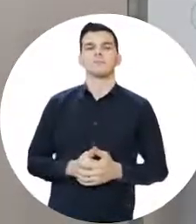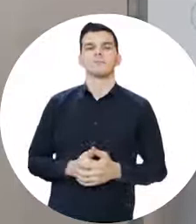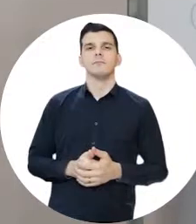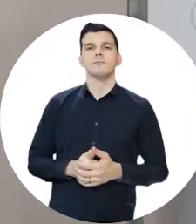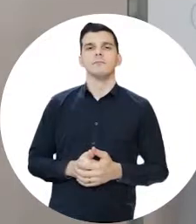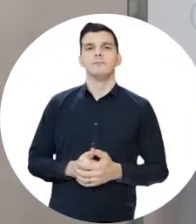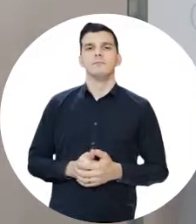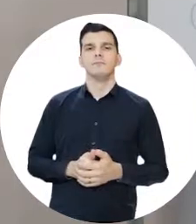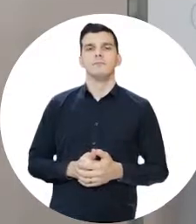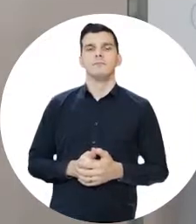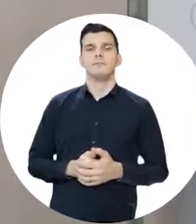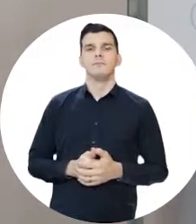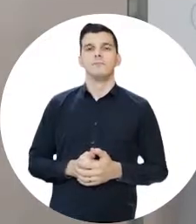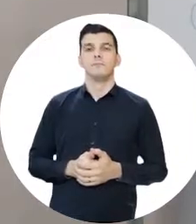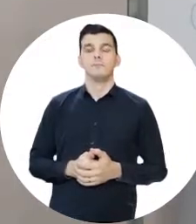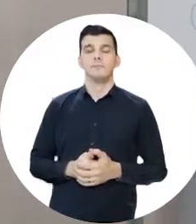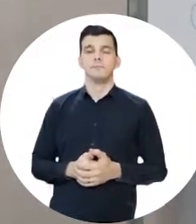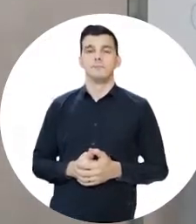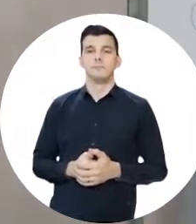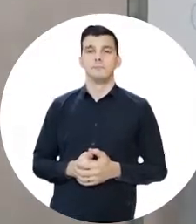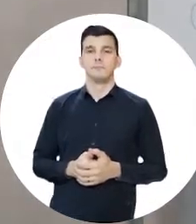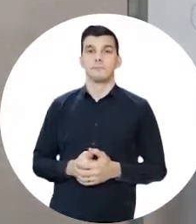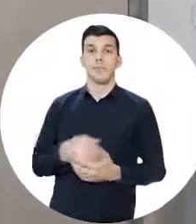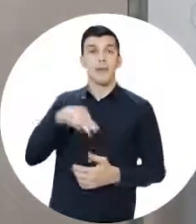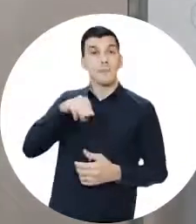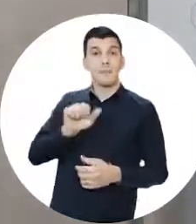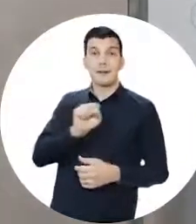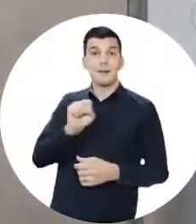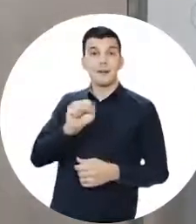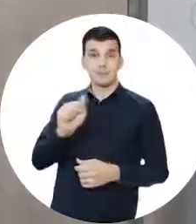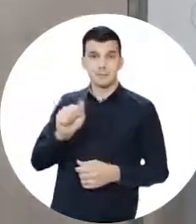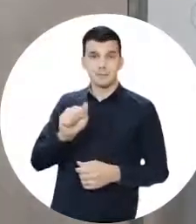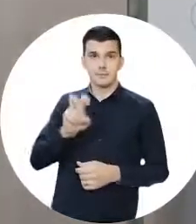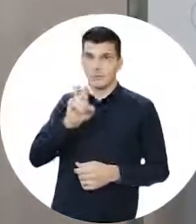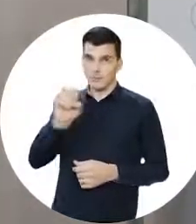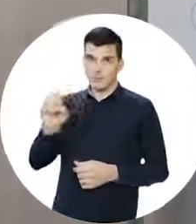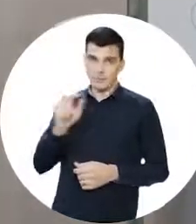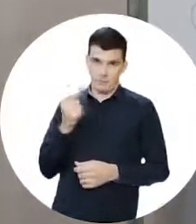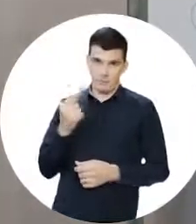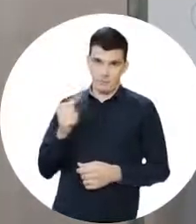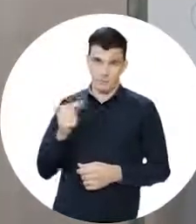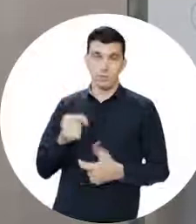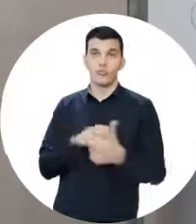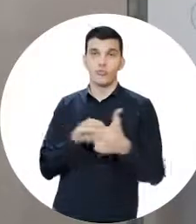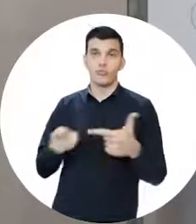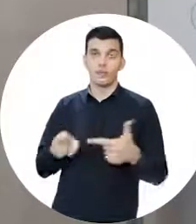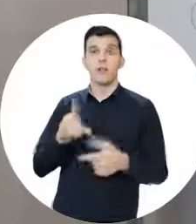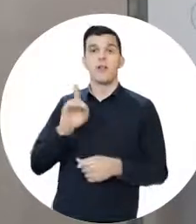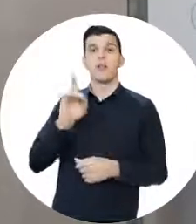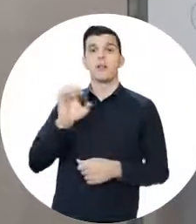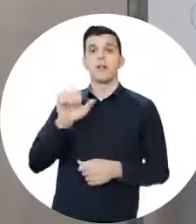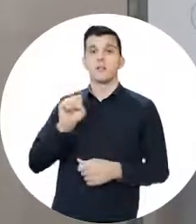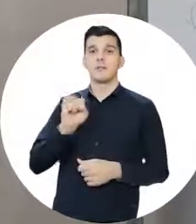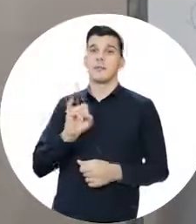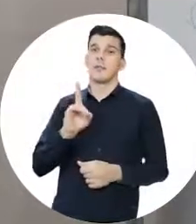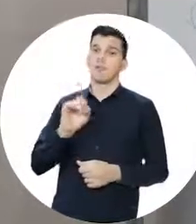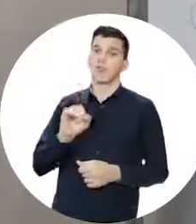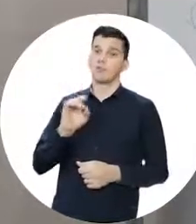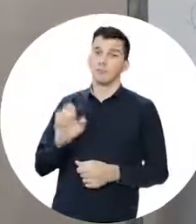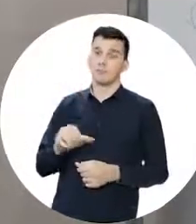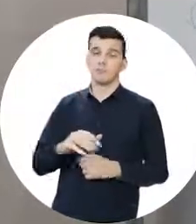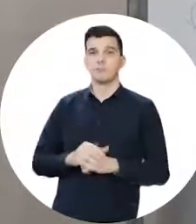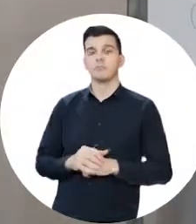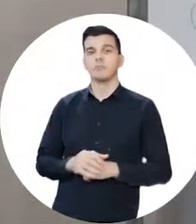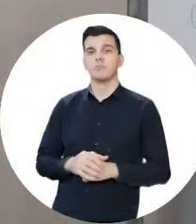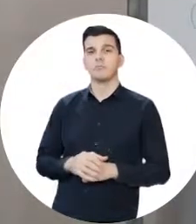Volume de solução é igual a massa, 500 gramas, dividido pela sua densidade,